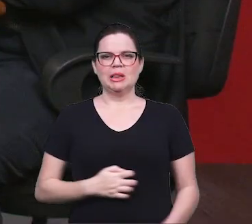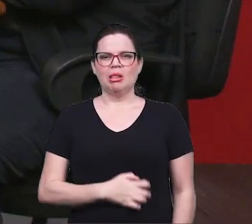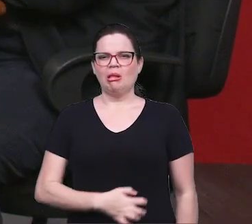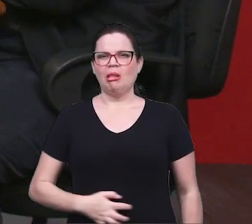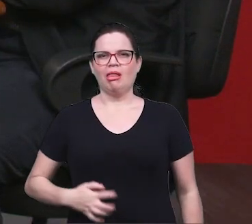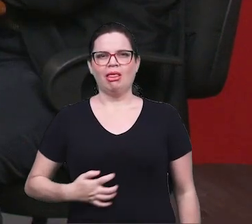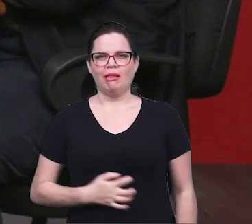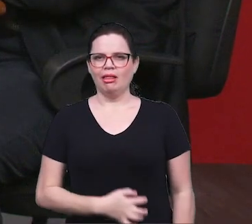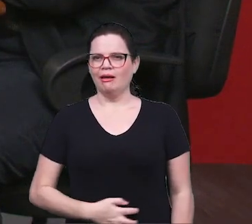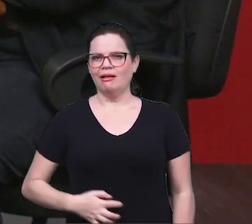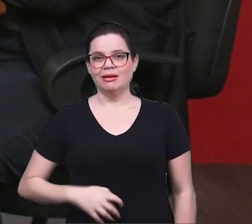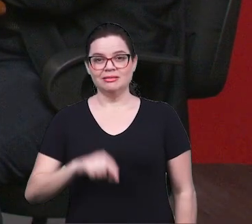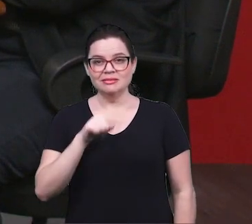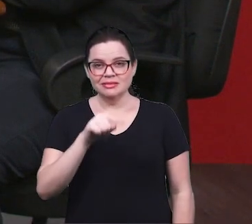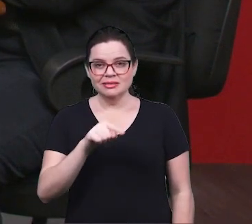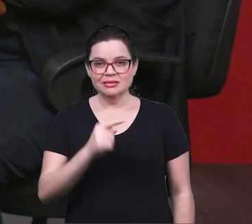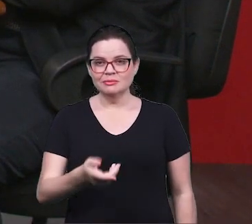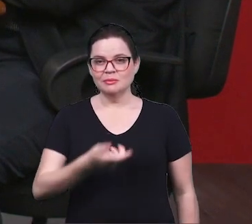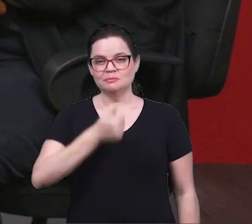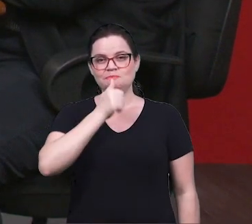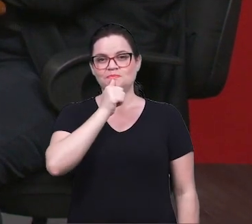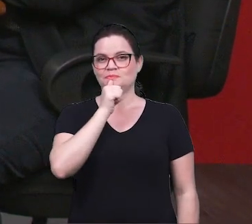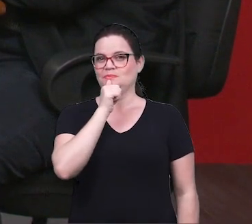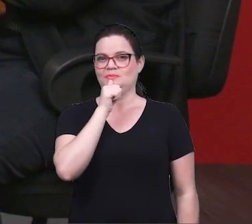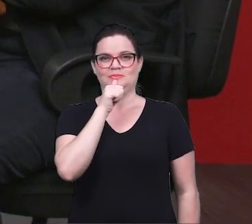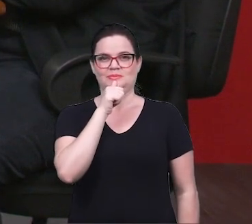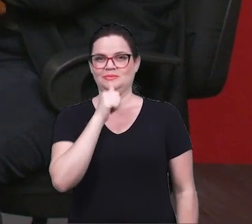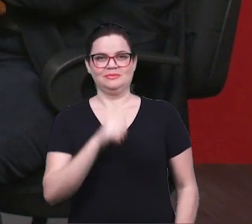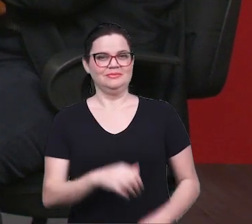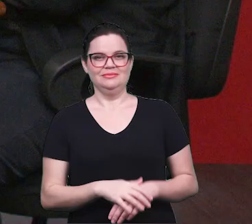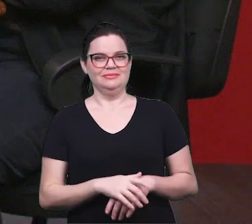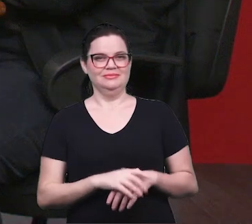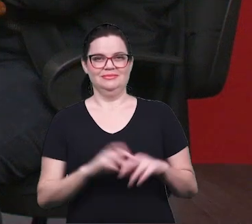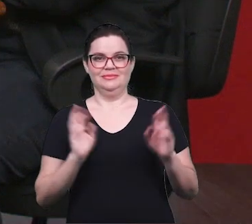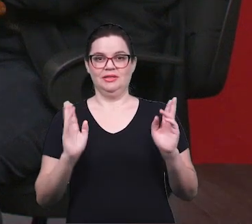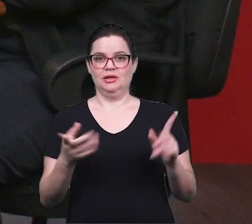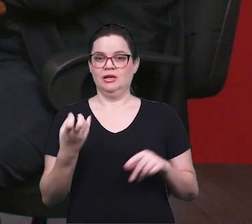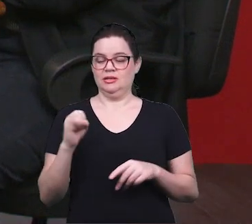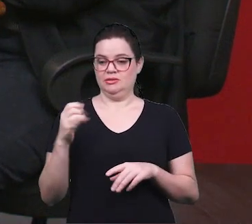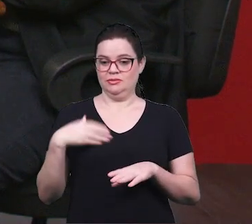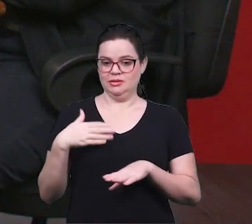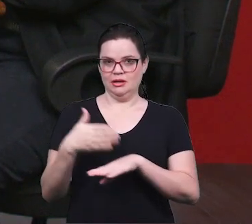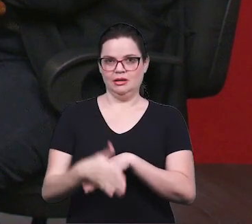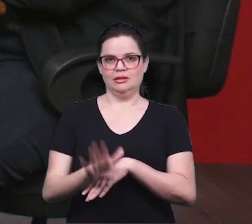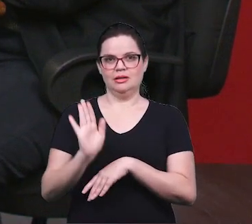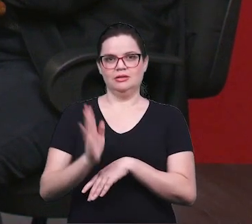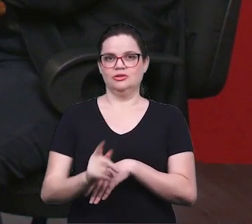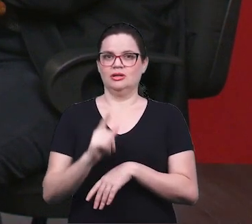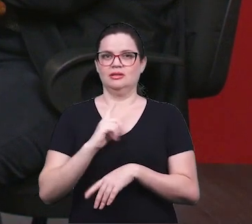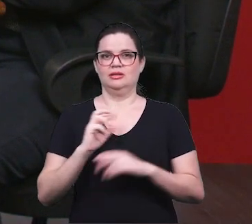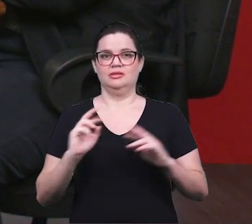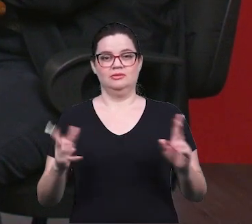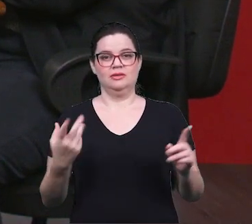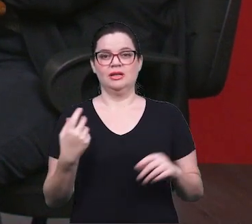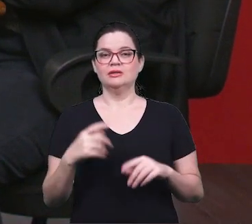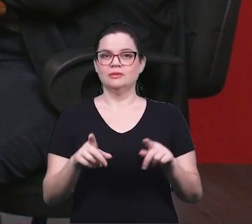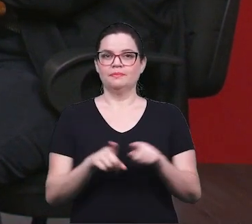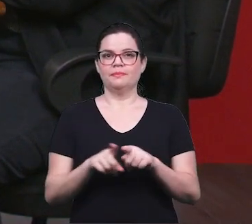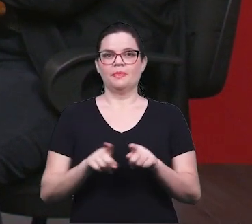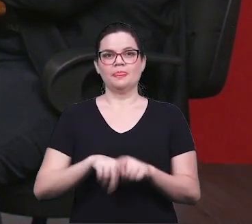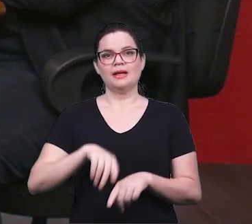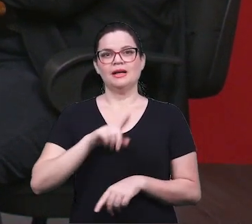água tem para beber, ela tem um negócio diferente. Se tu entrar dentro dela, já tem um negócio diferente.